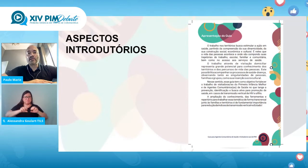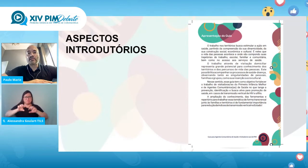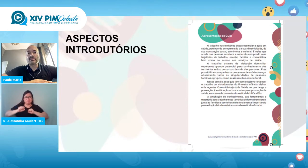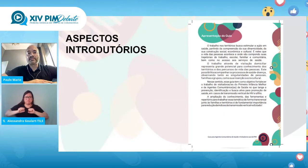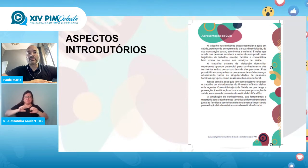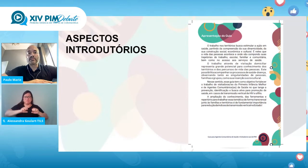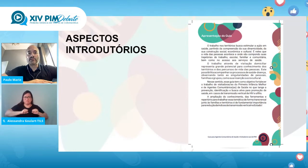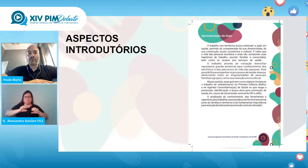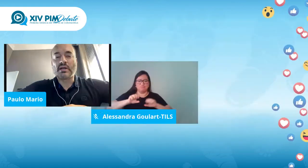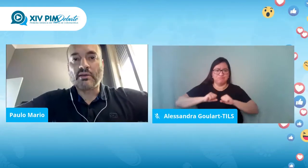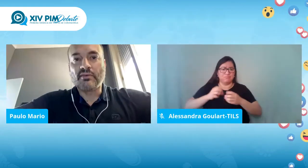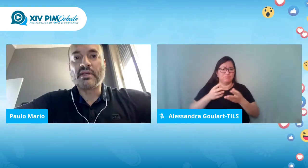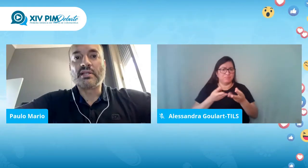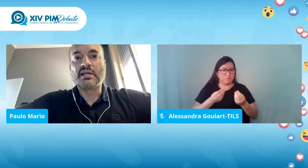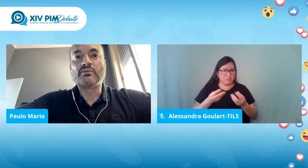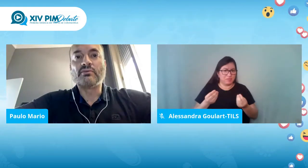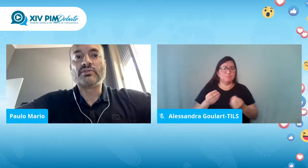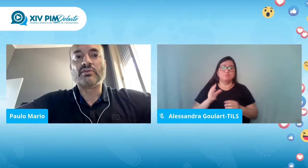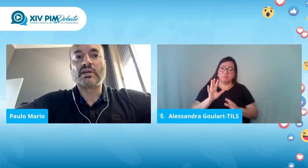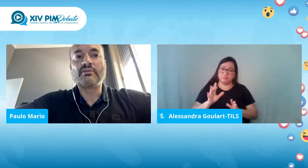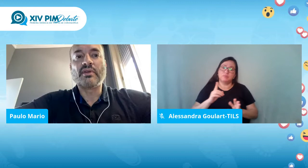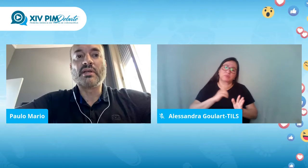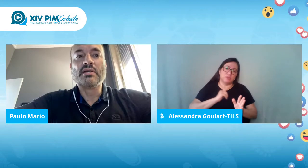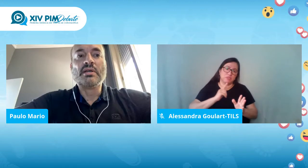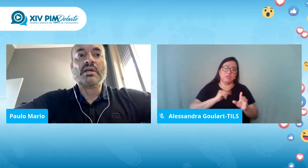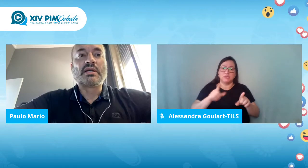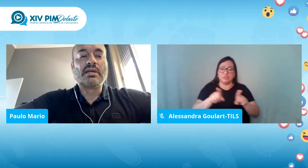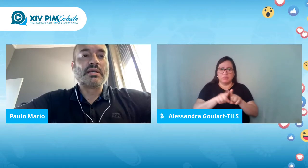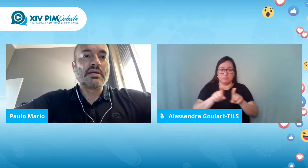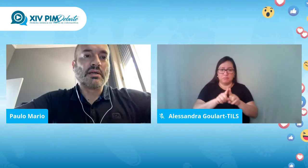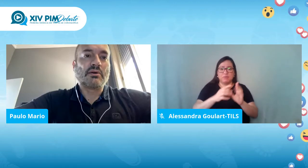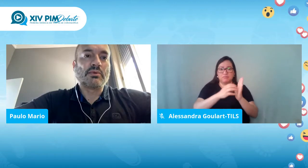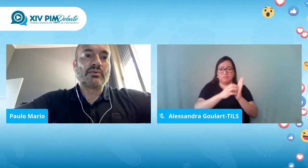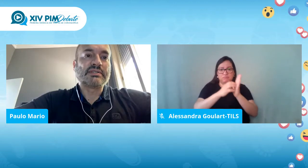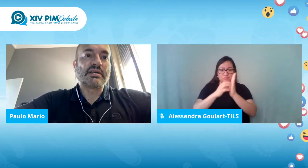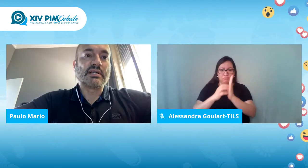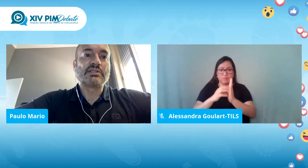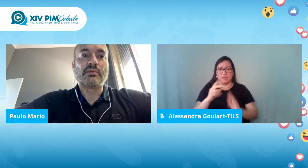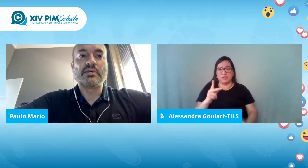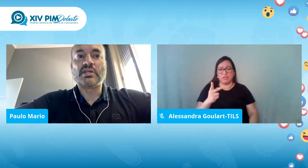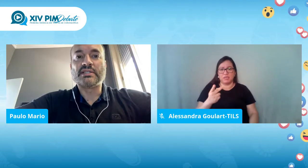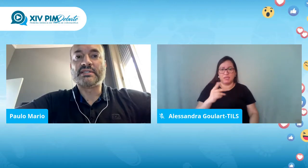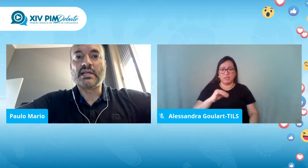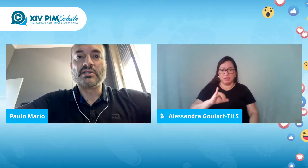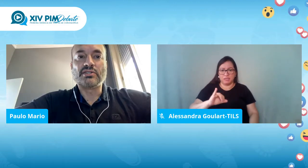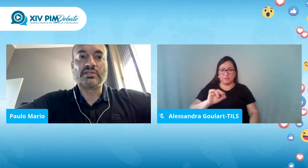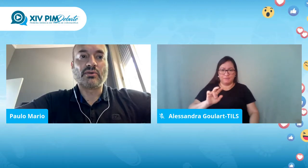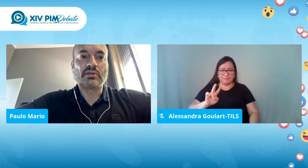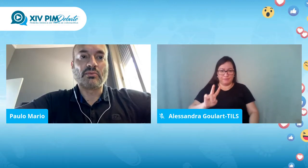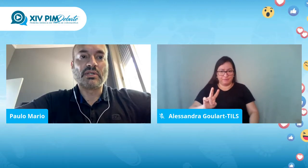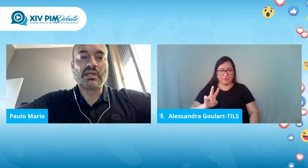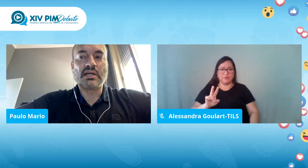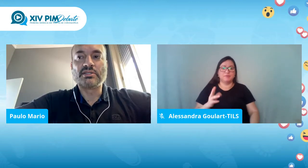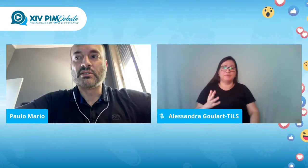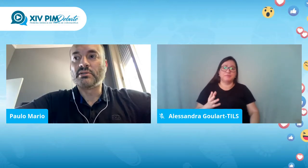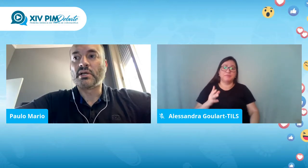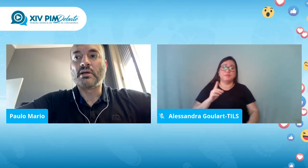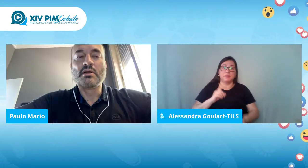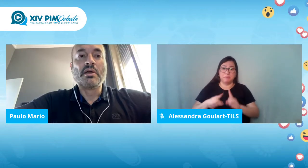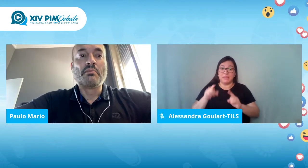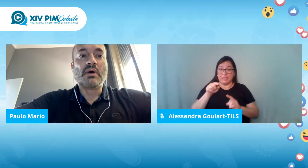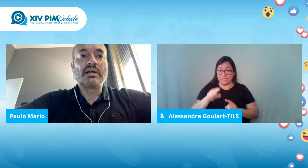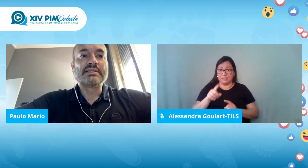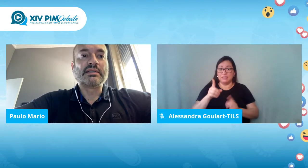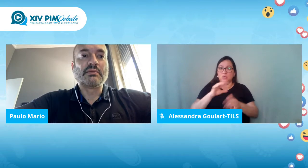doença, o HIV, né, o vírus do HIV, que é uma doença relativamente recente na história da humanidade,